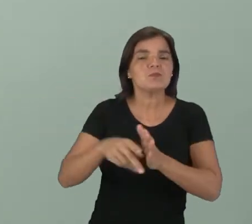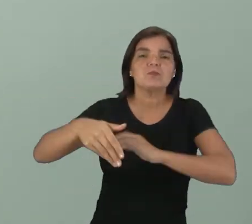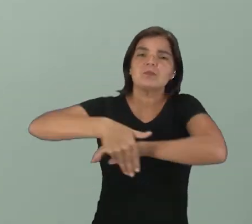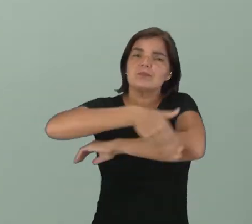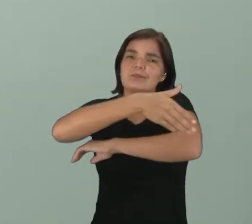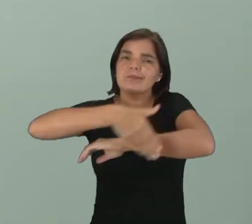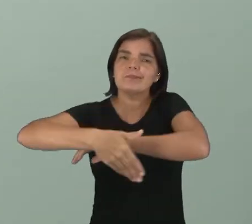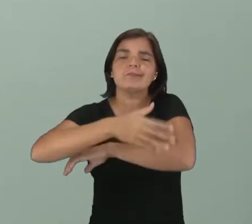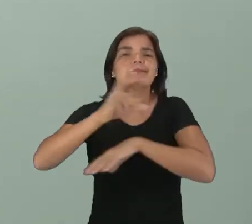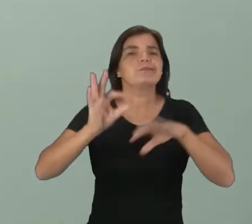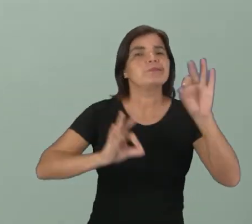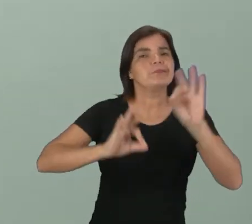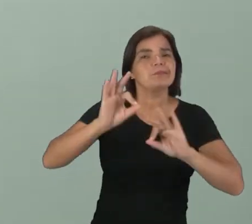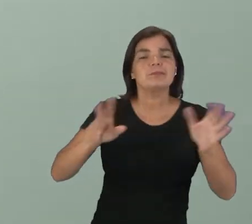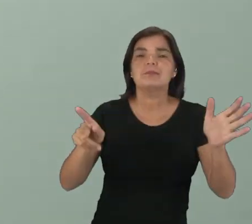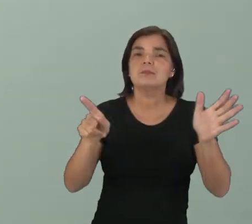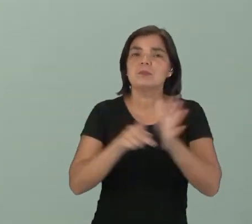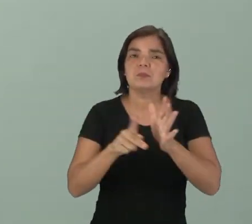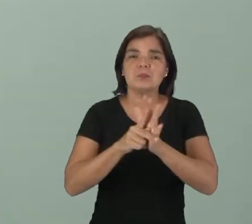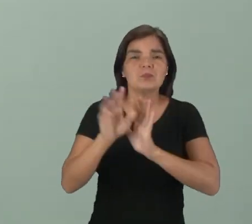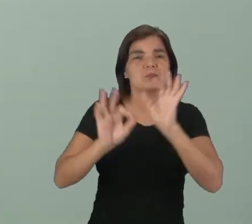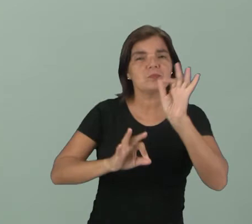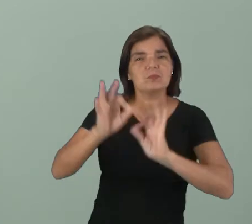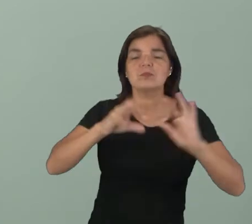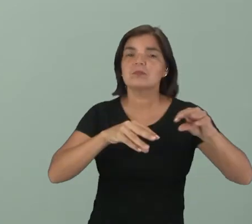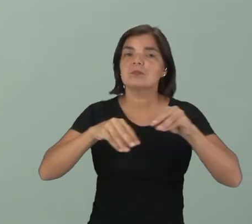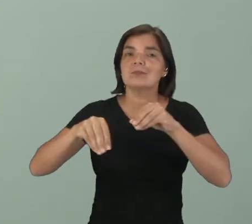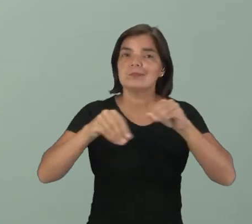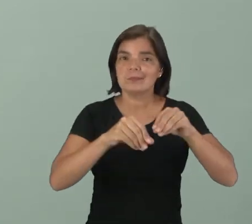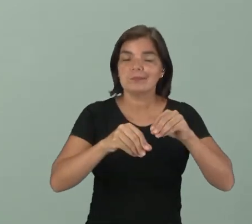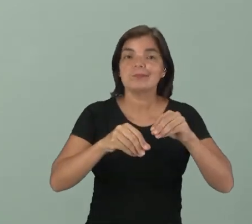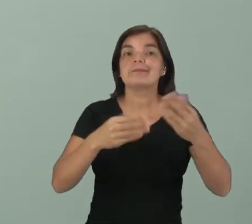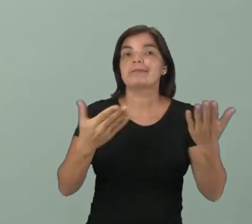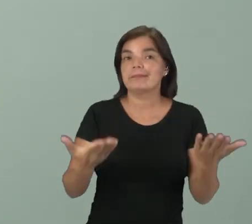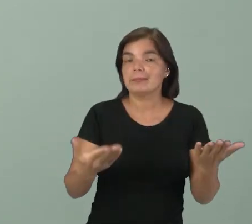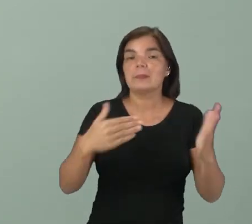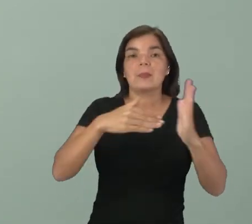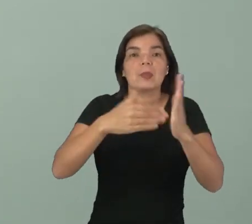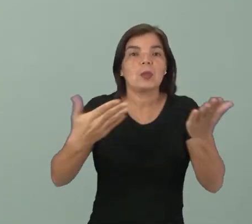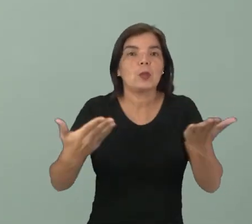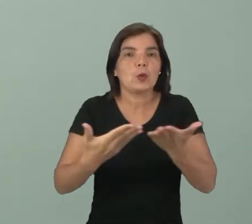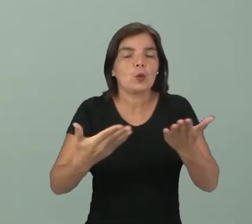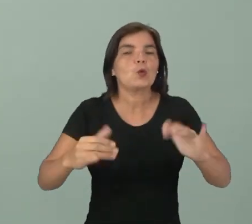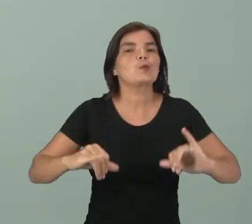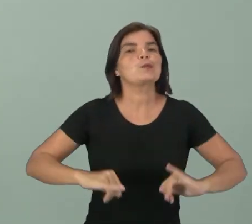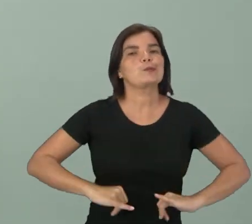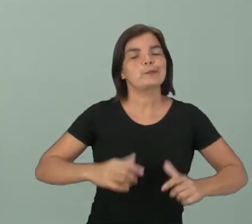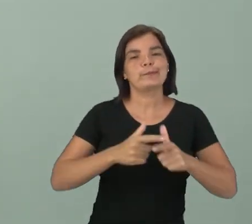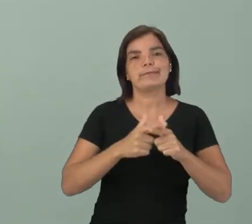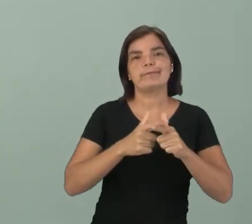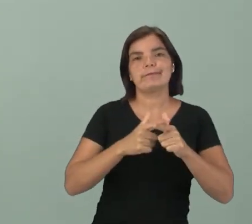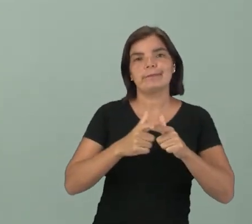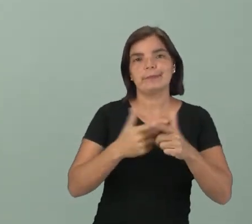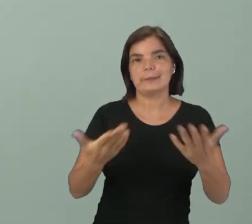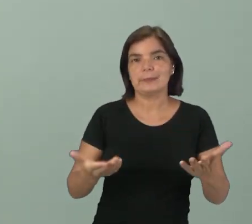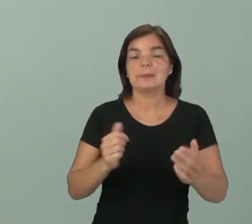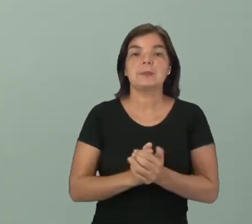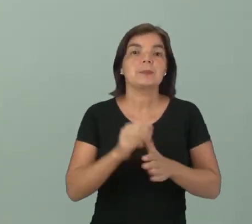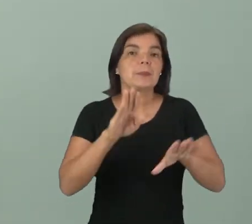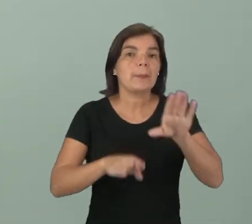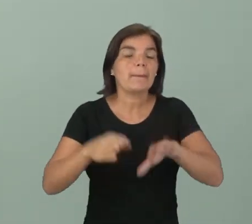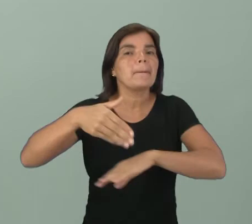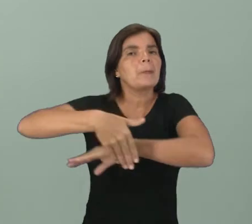ruas criando o seu próprio ordenamento territorial de uma maneira que até hoje sofremos consequências Por isso